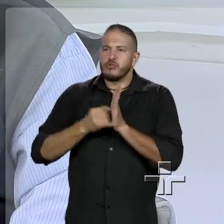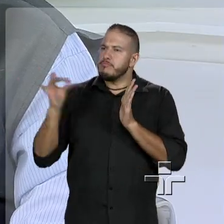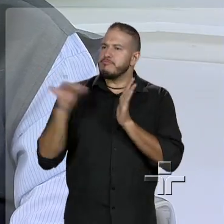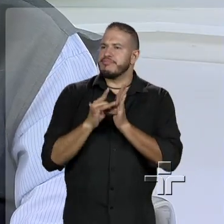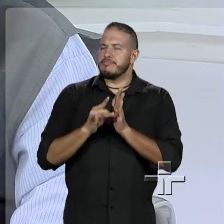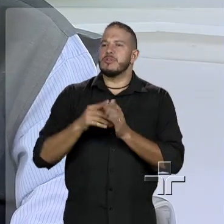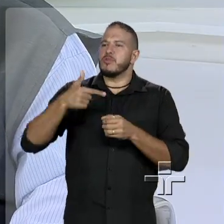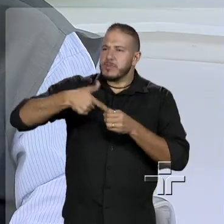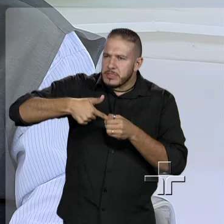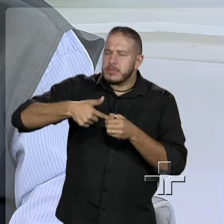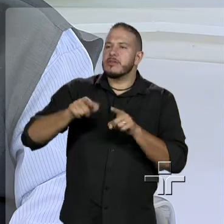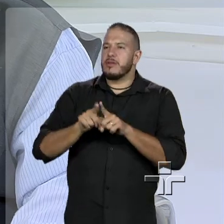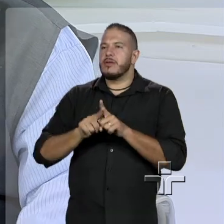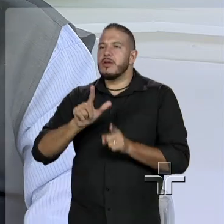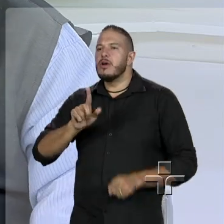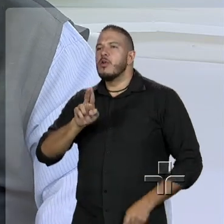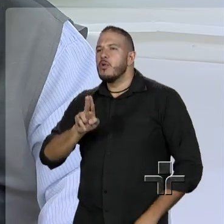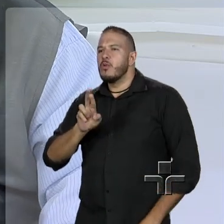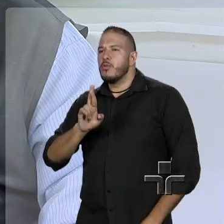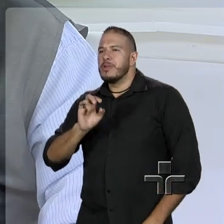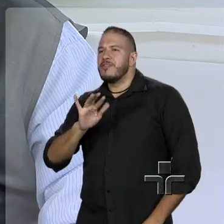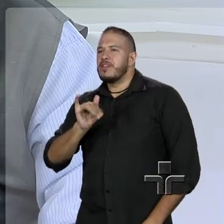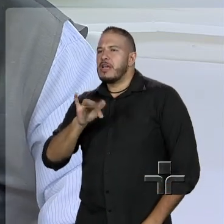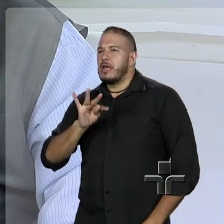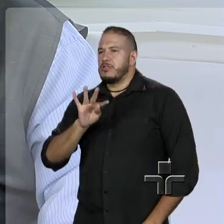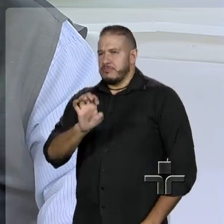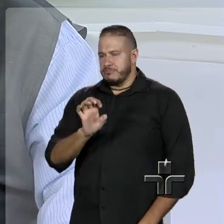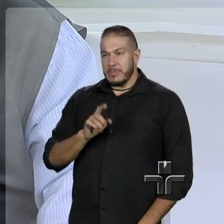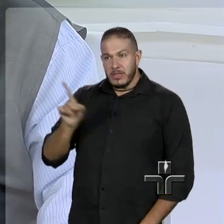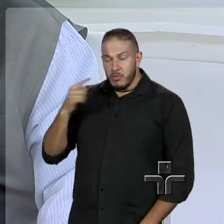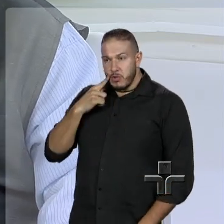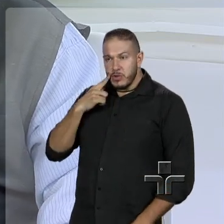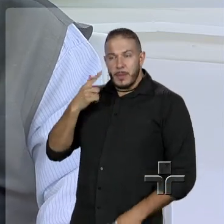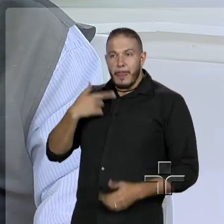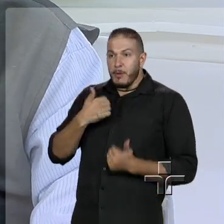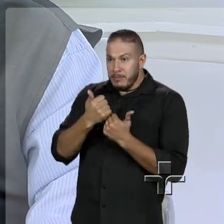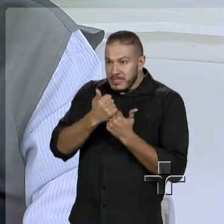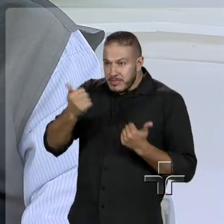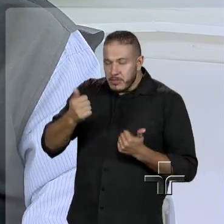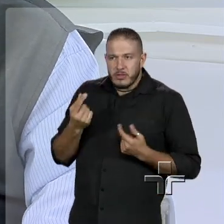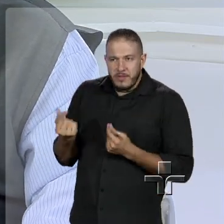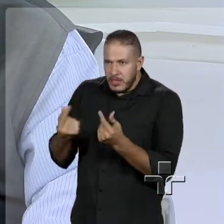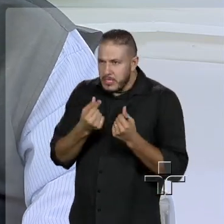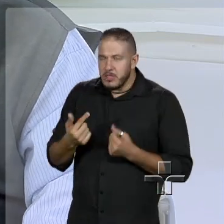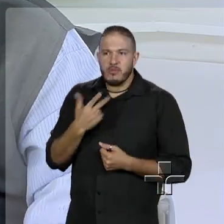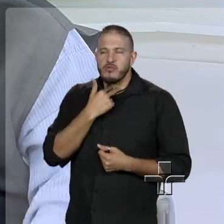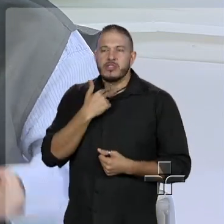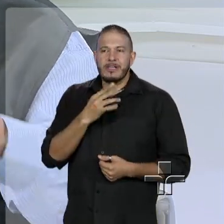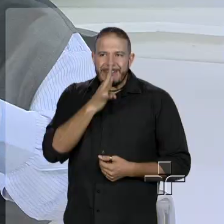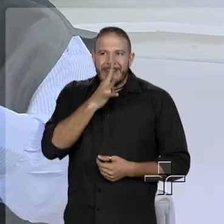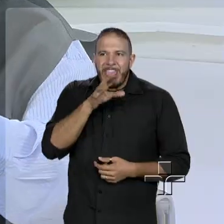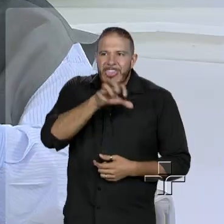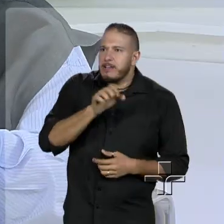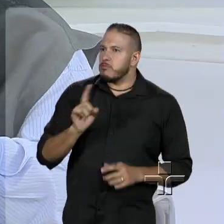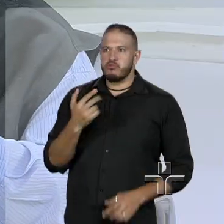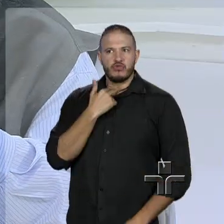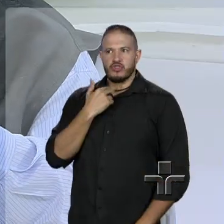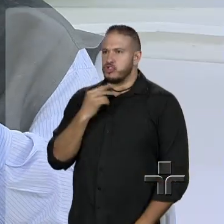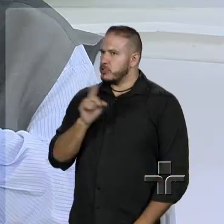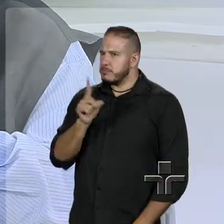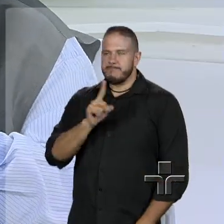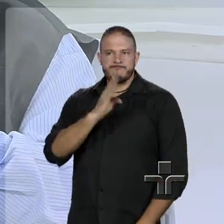Combustíveis e Lubrificantes, e no qual o ministro da Fazenda não podia pôr a mão. Ele era um canal